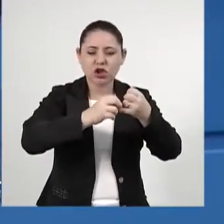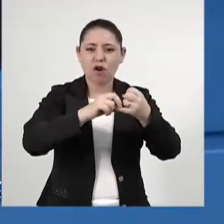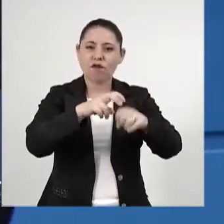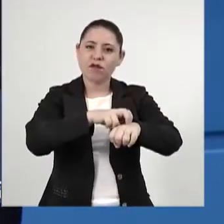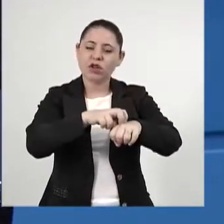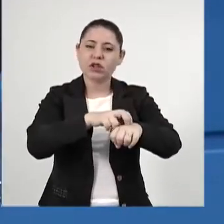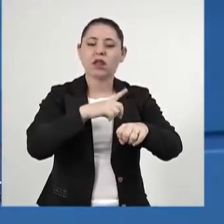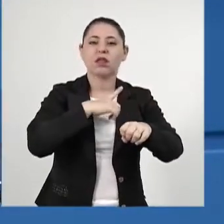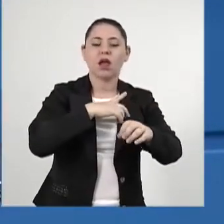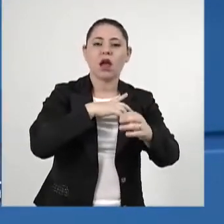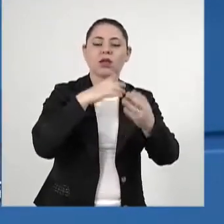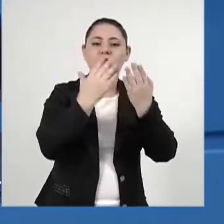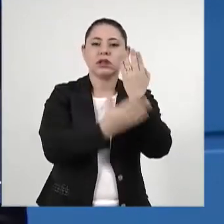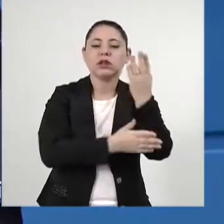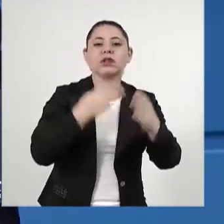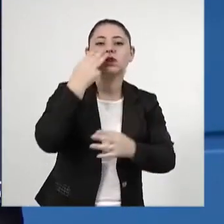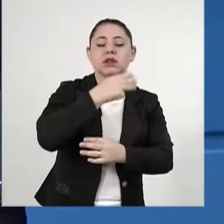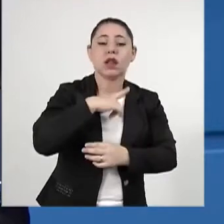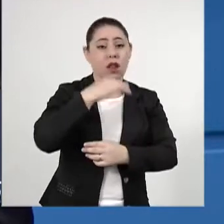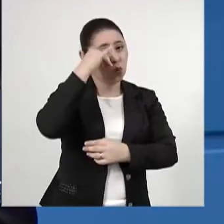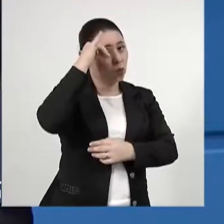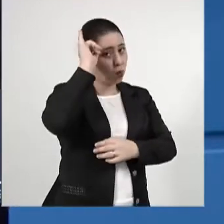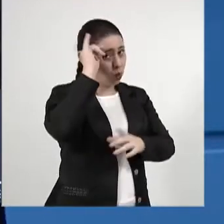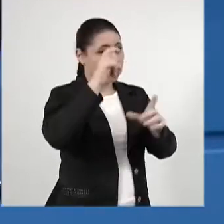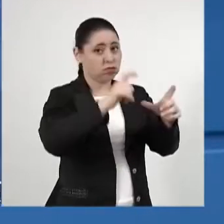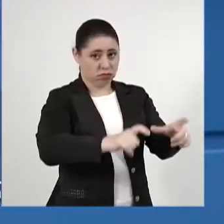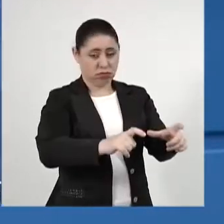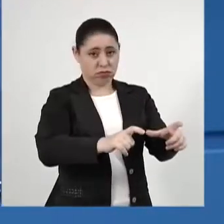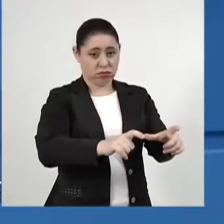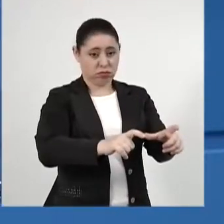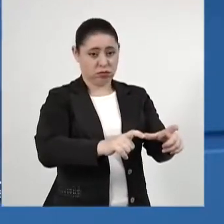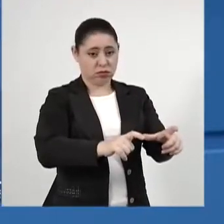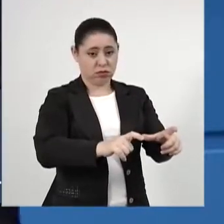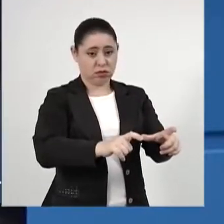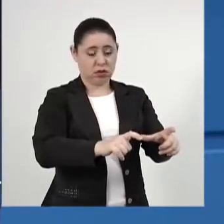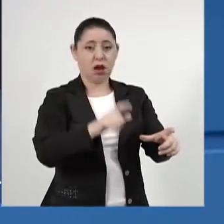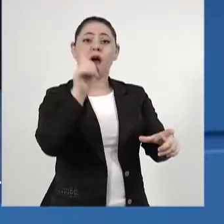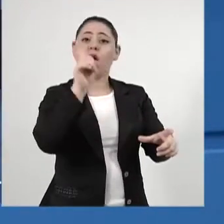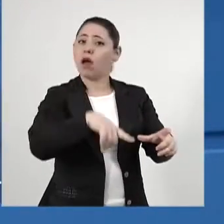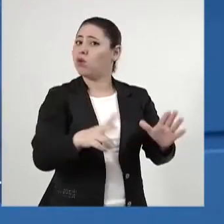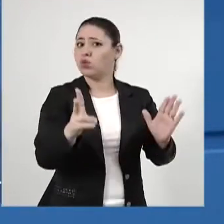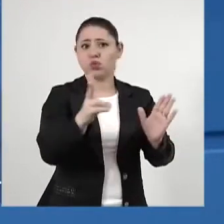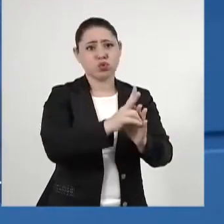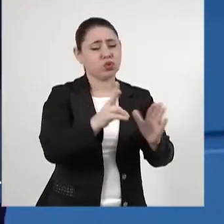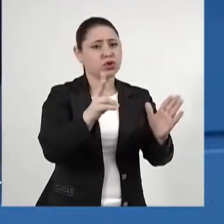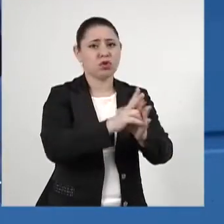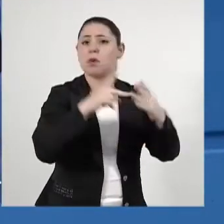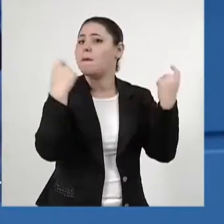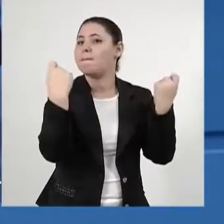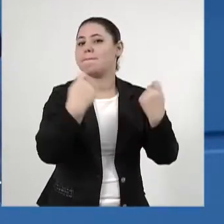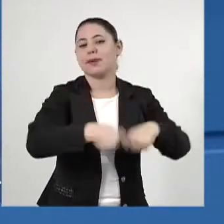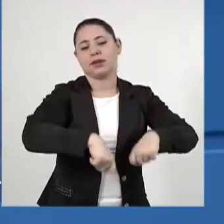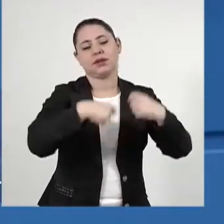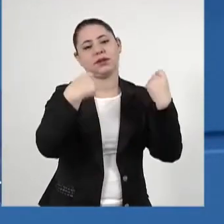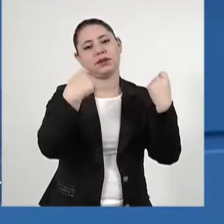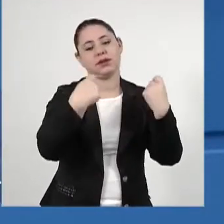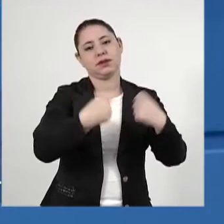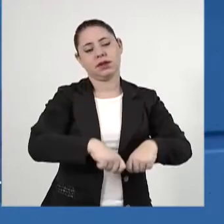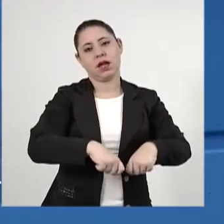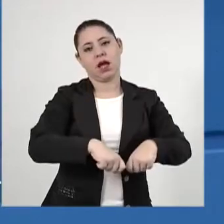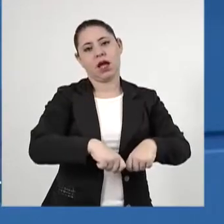uma plantação de cana, que poderia ter gado, Parceiro com eles. e o índio não ia precisar de